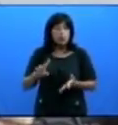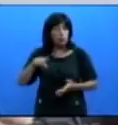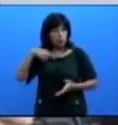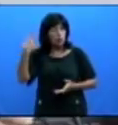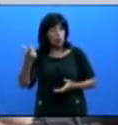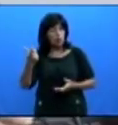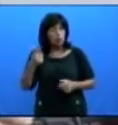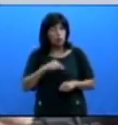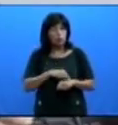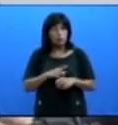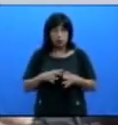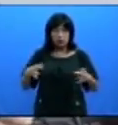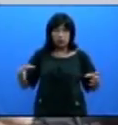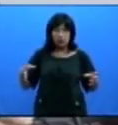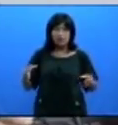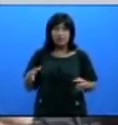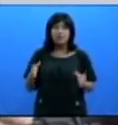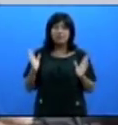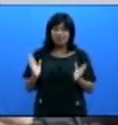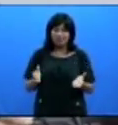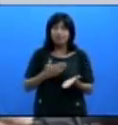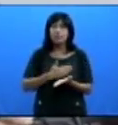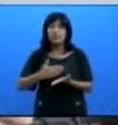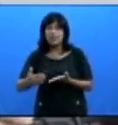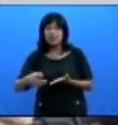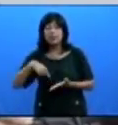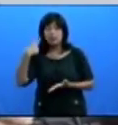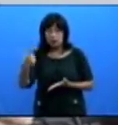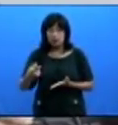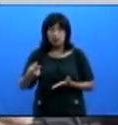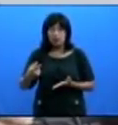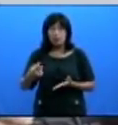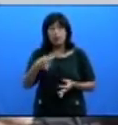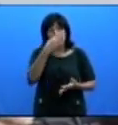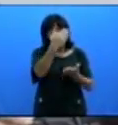passaremos diretamente para a ordem do dia,